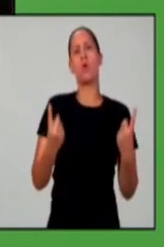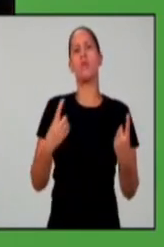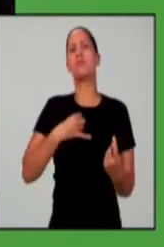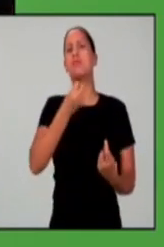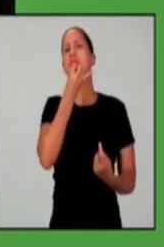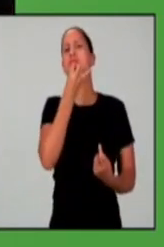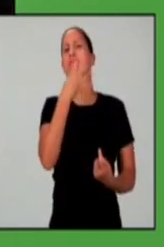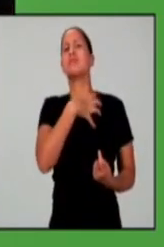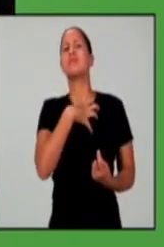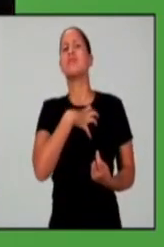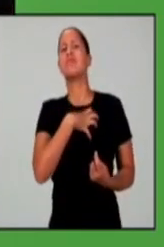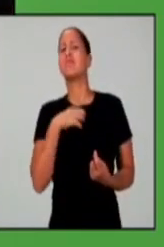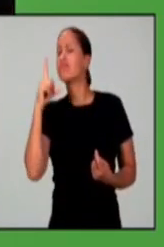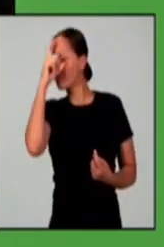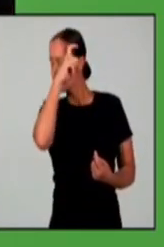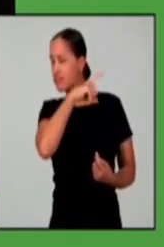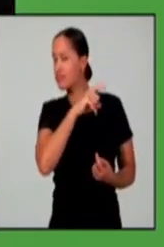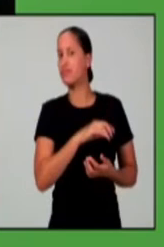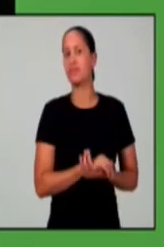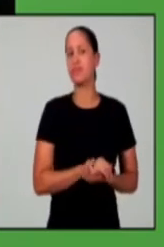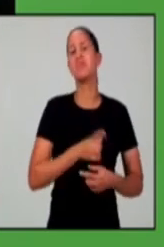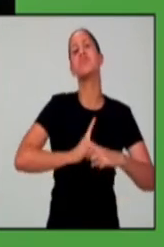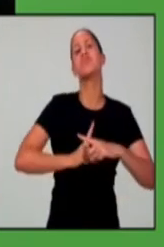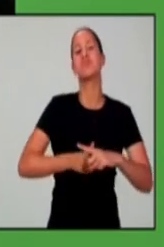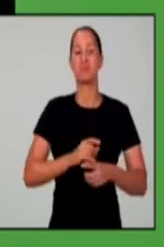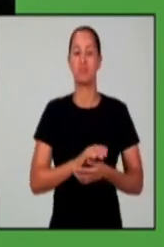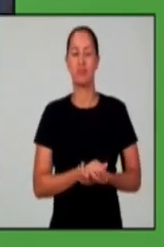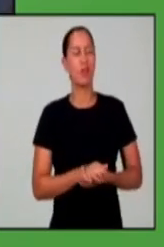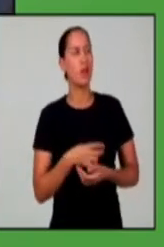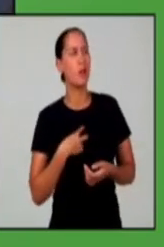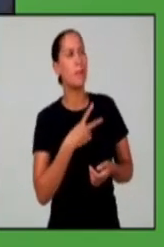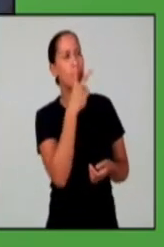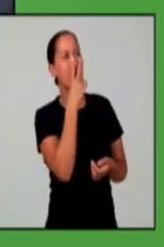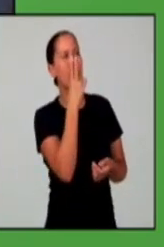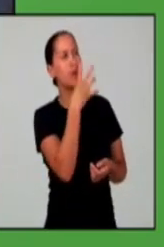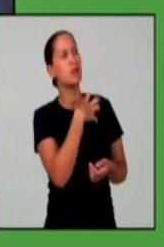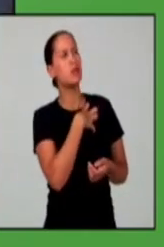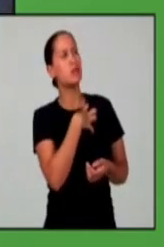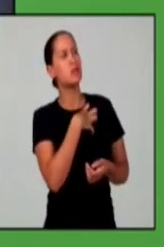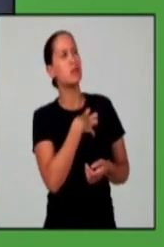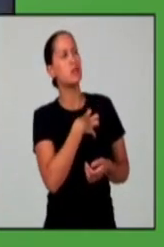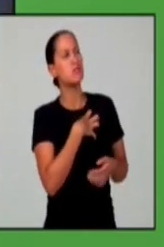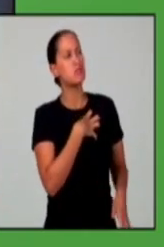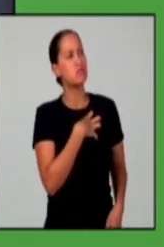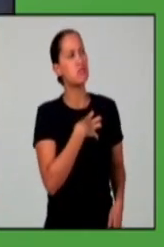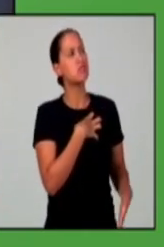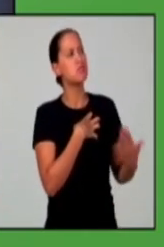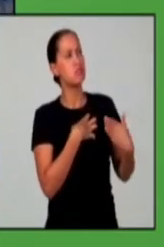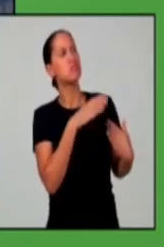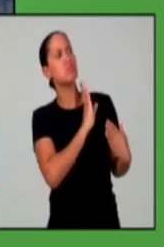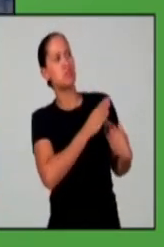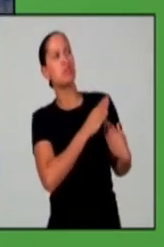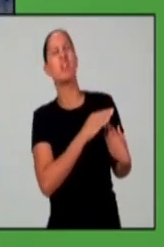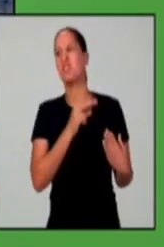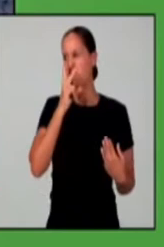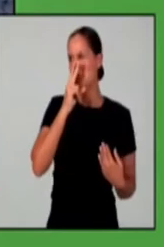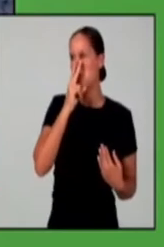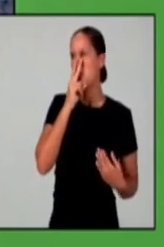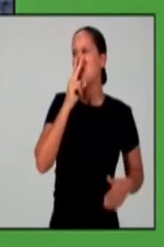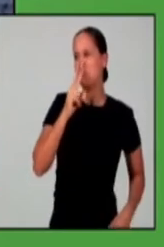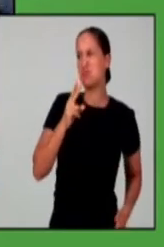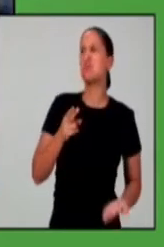dois casos será que o transporte é mais difícil? E por quê? Aí eu acredito que seja das pernas pro coração. Das pernas